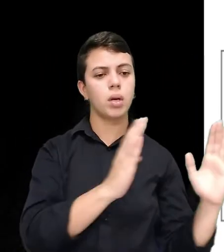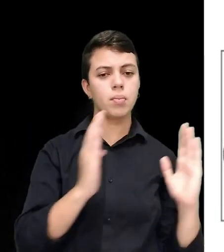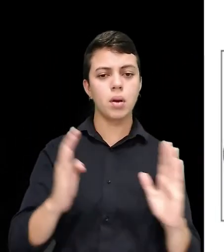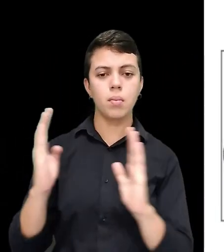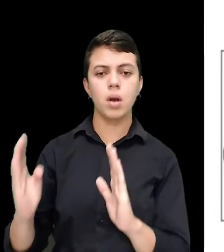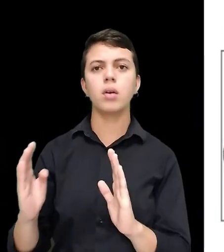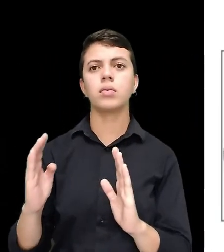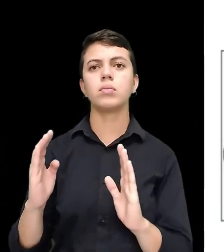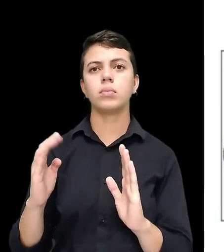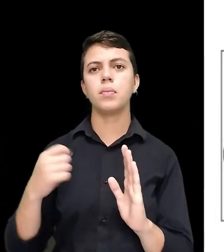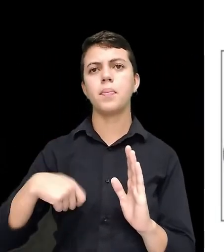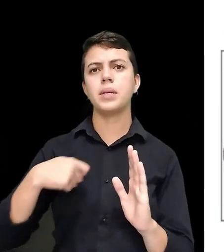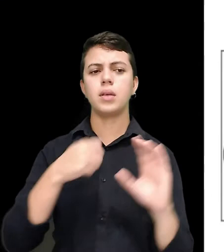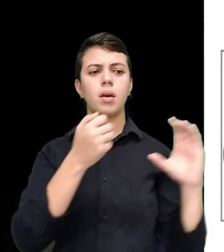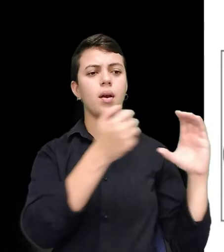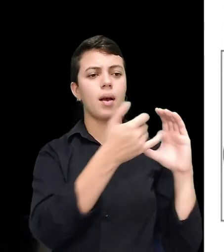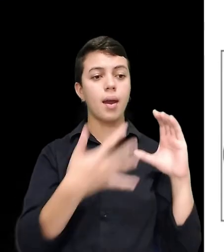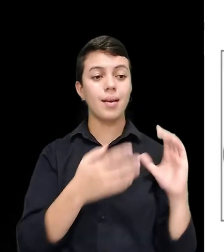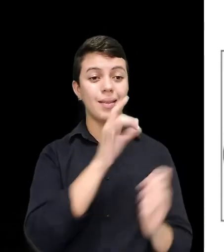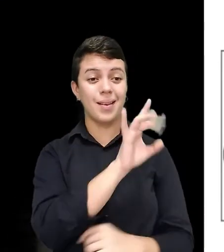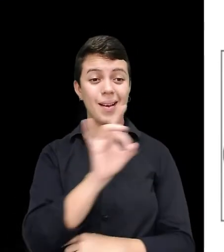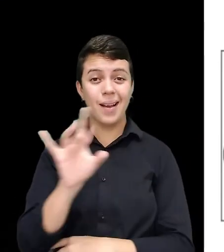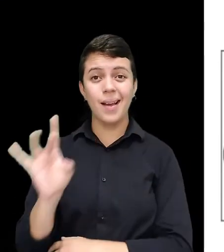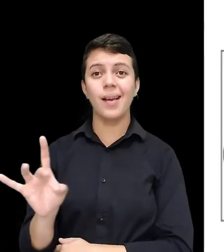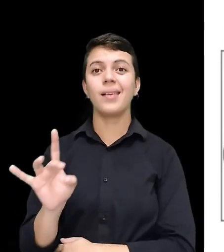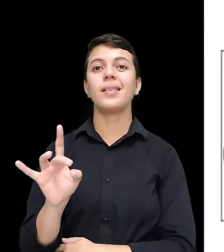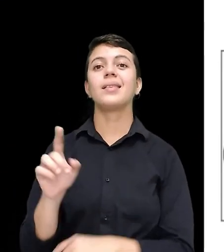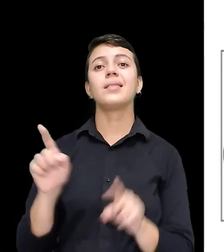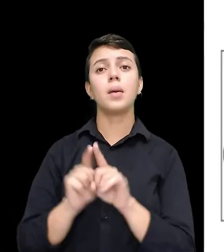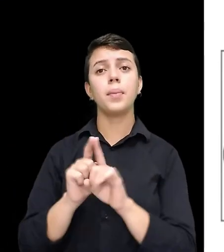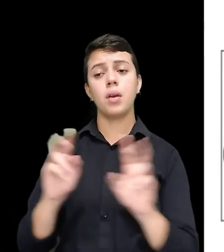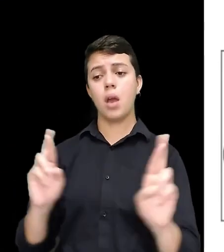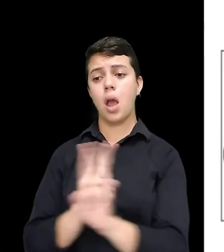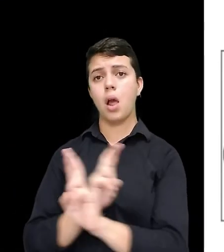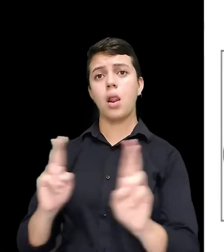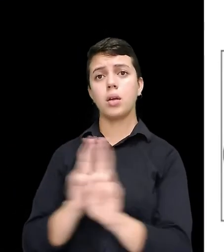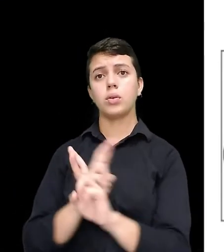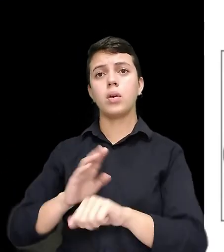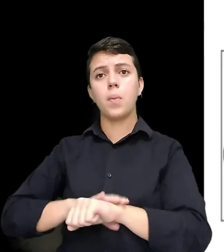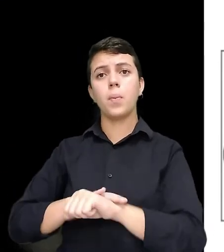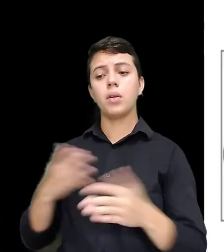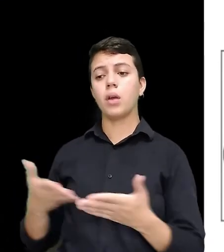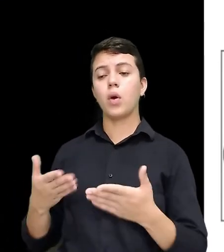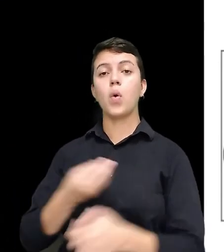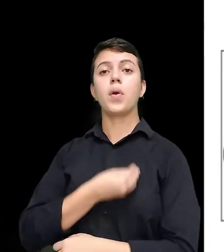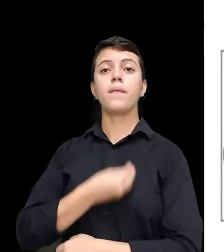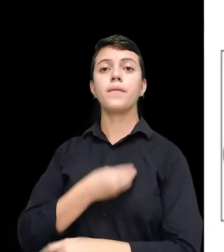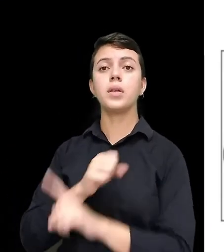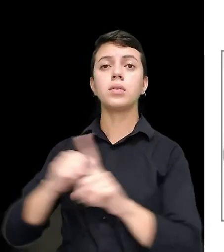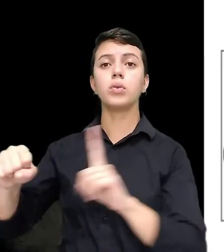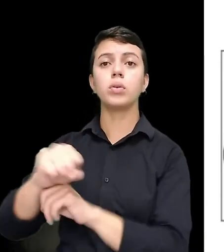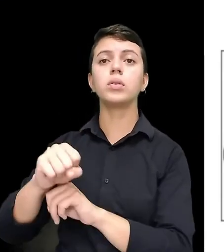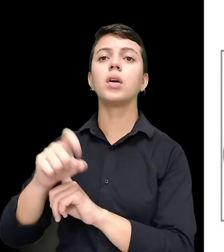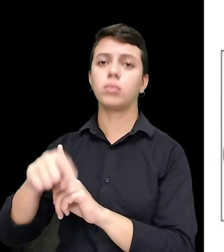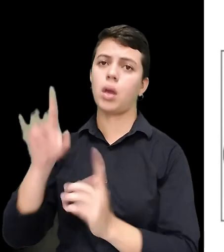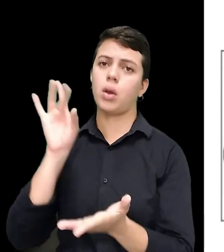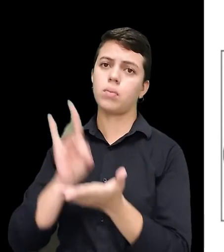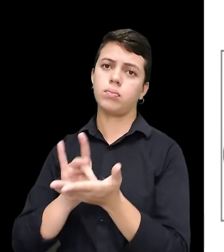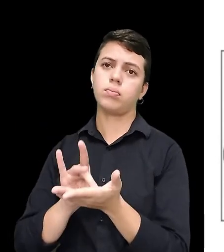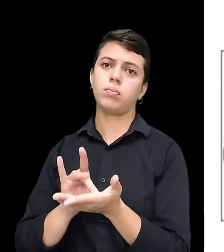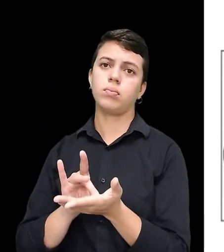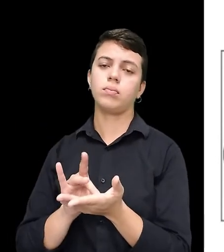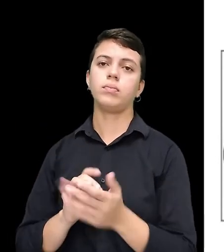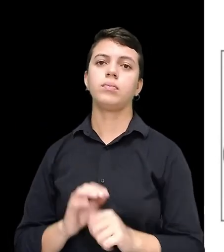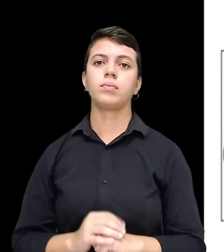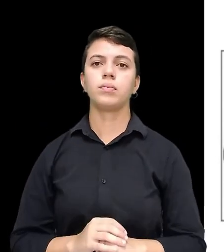Mas eu posso perceber algumas características e relacionar ao momento atual da sociedade e